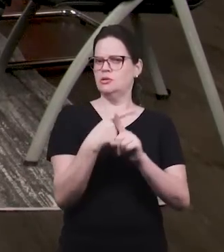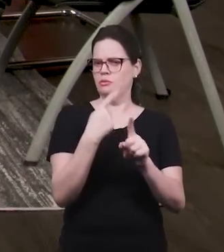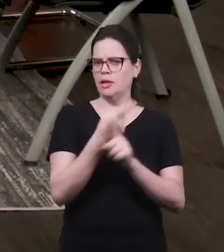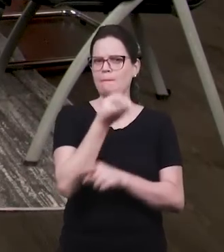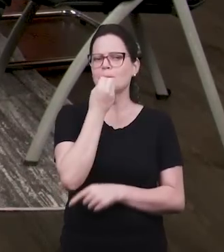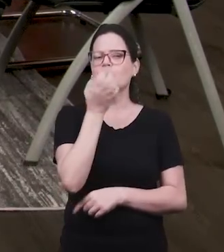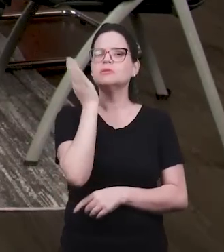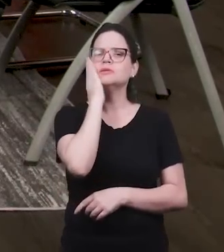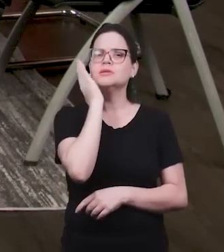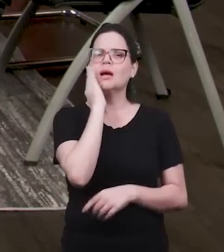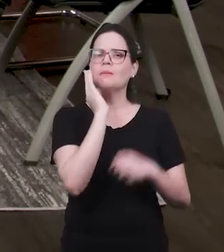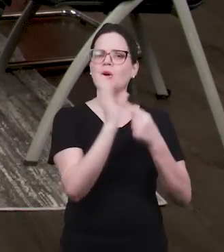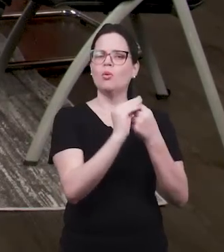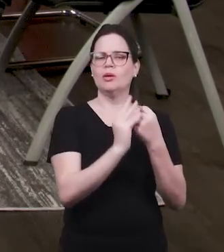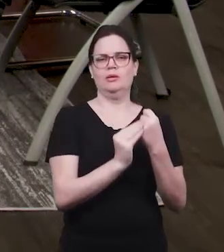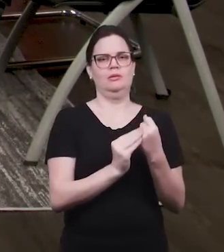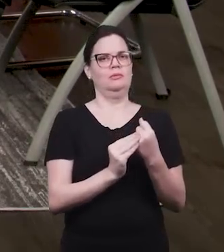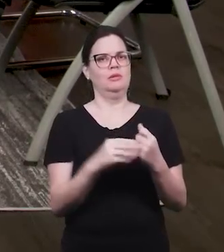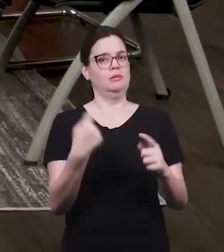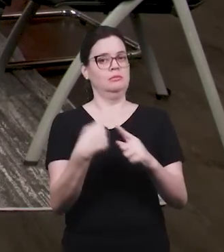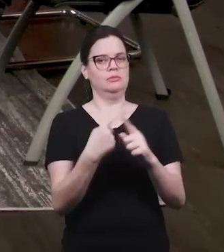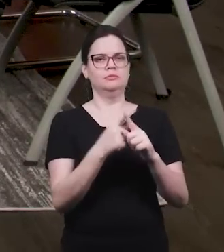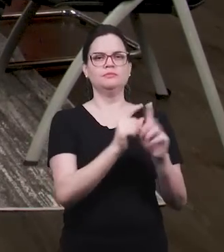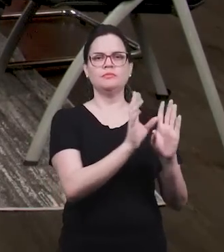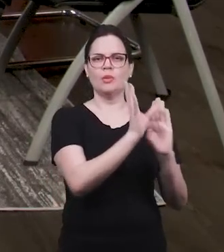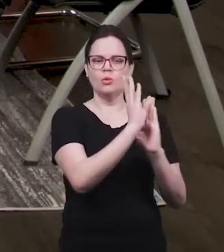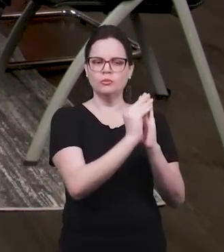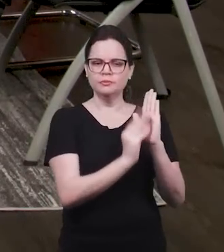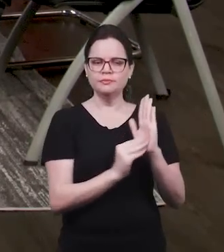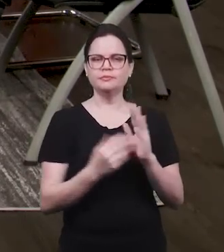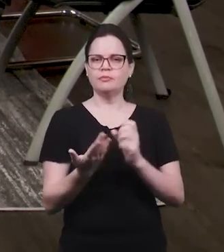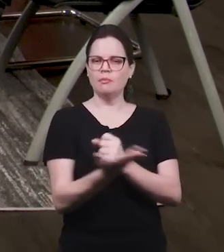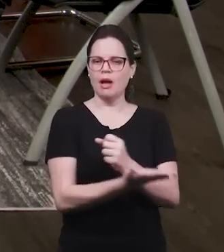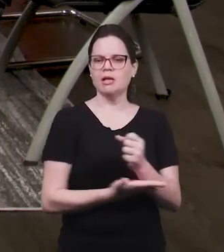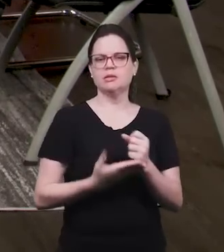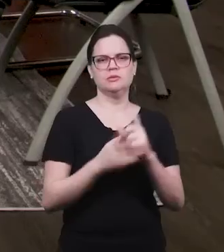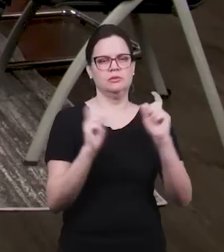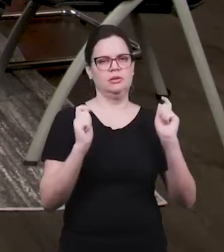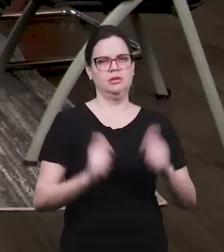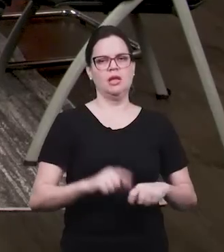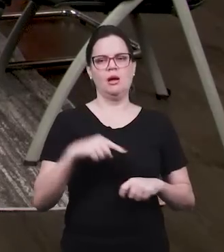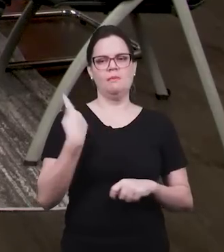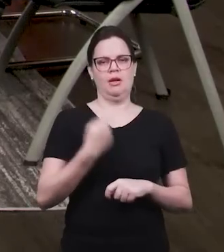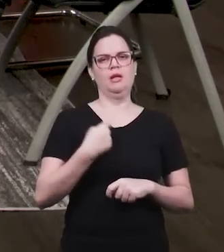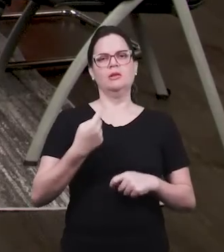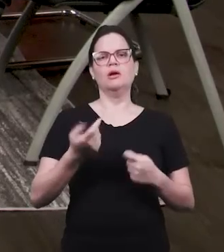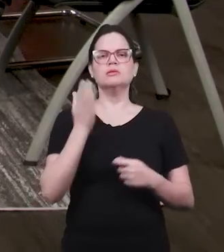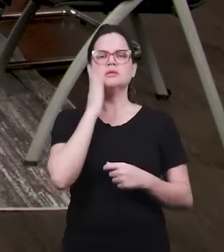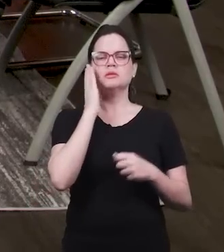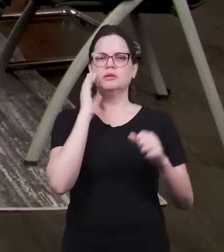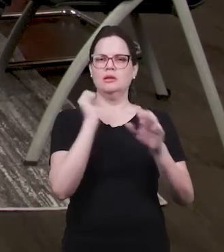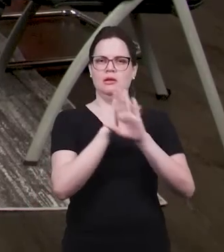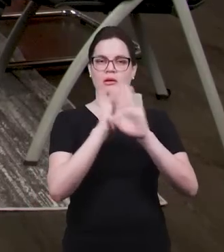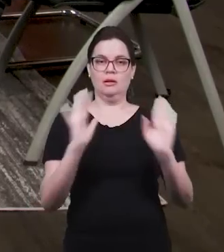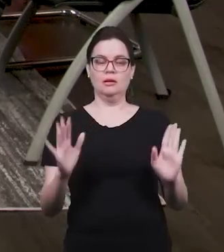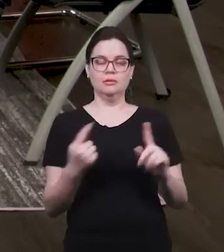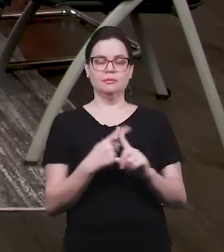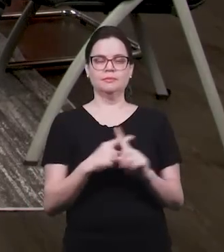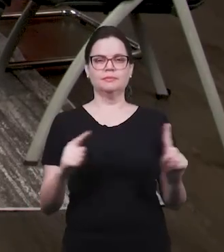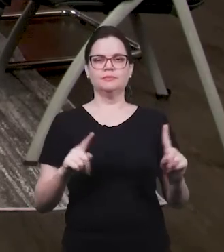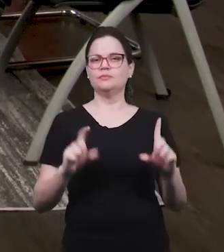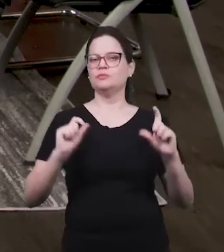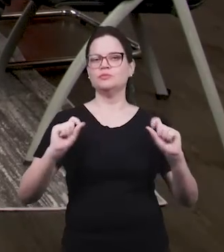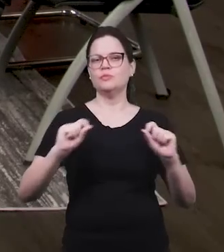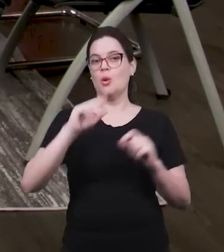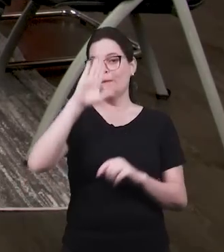É o conteúdo essencial e básico daquilo que nós estamos falando. Mas o mais importante